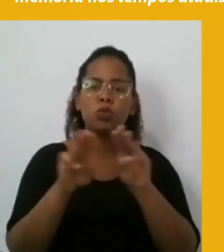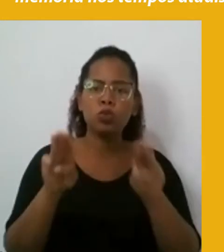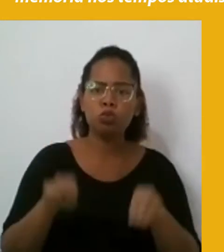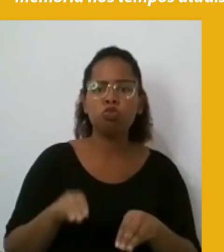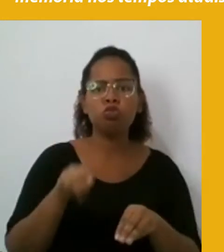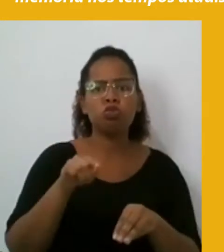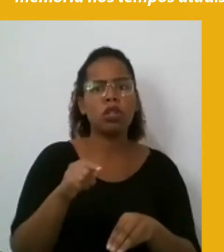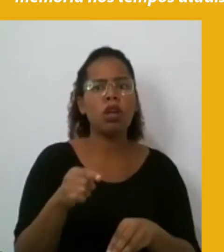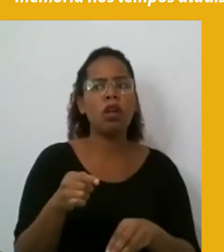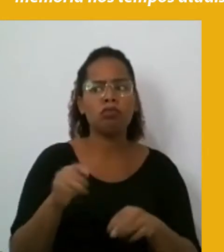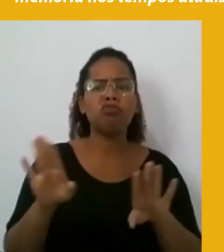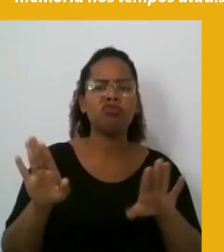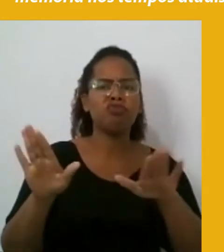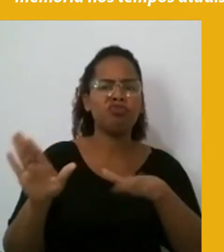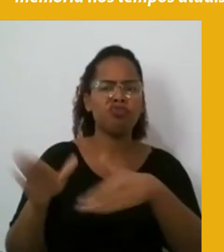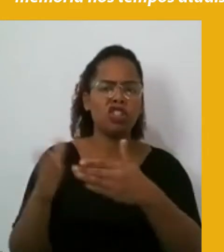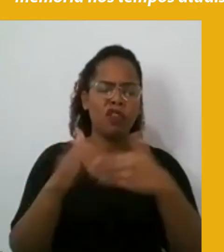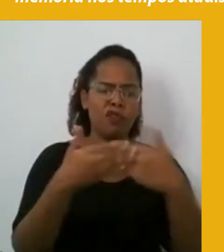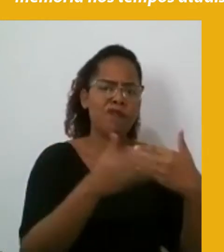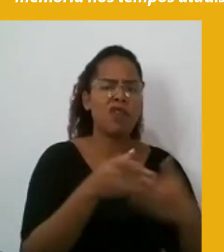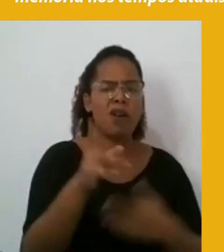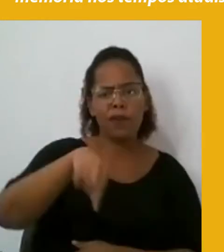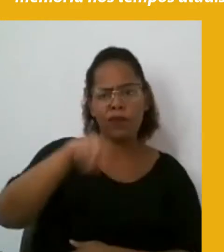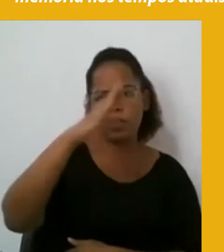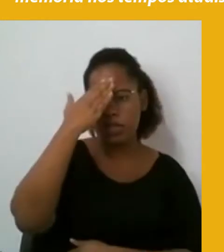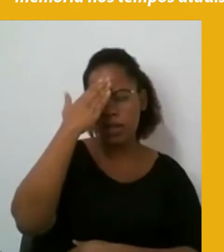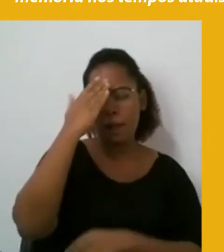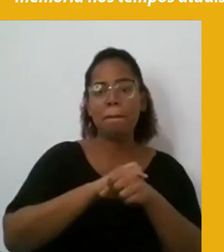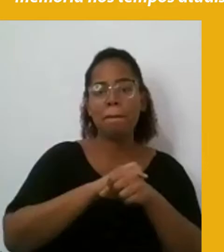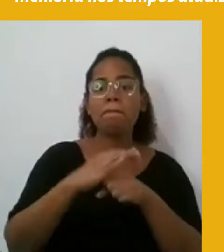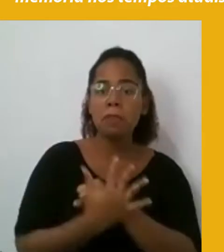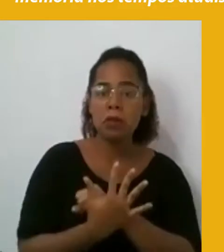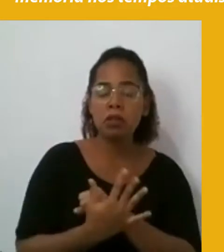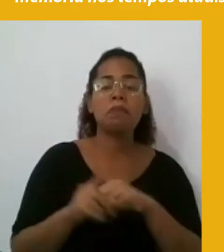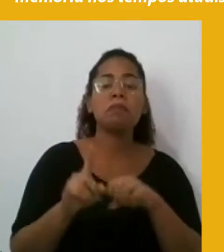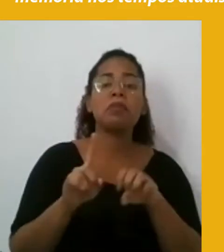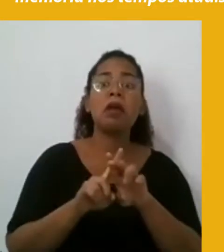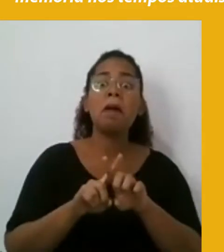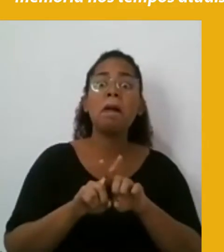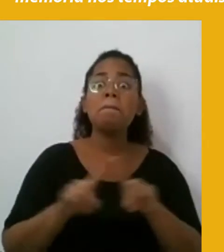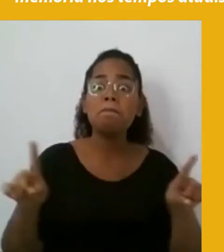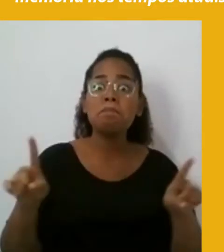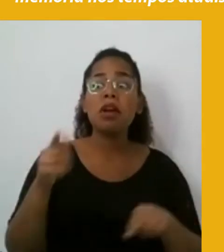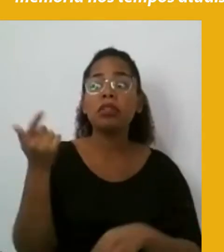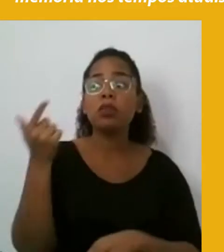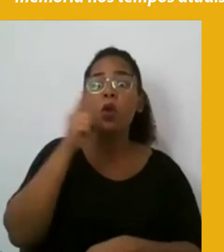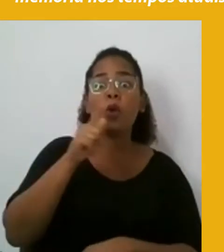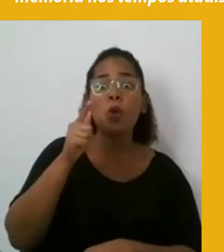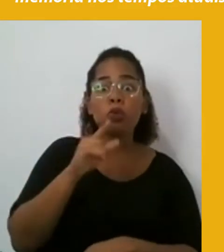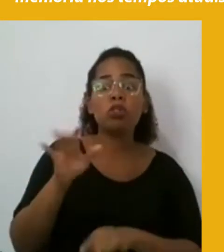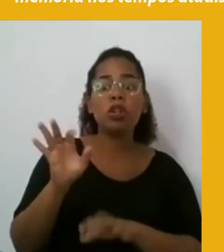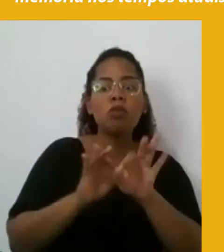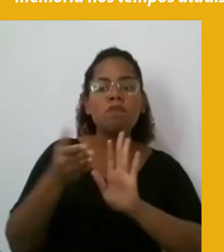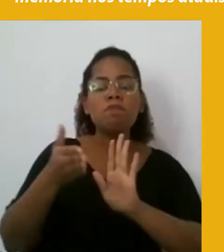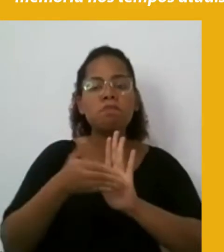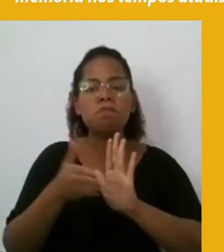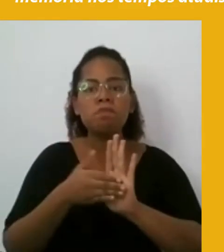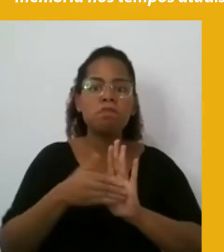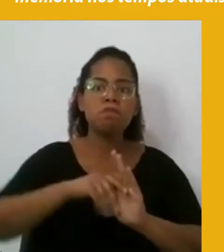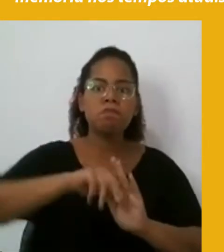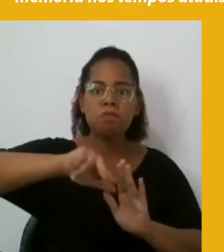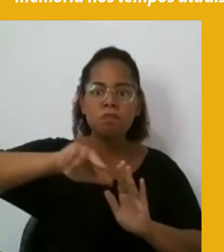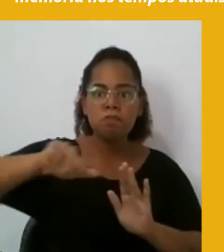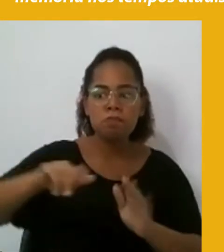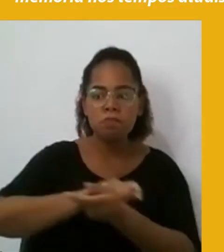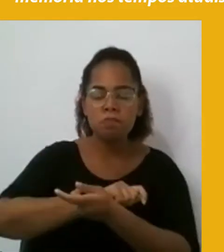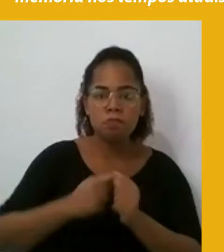a maioria dos demais museus e criadores culturais estão à margem disso. E a gente percebe isso, que a pandemia, que no início